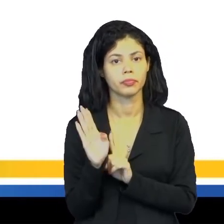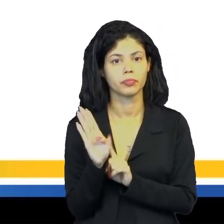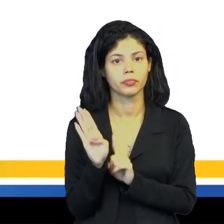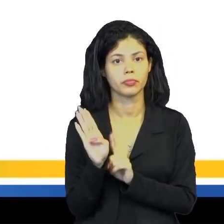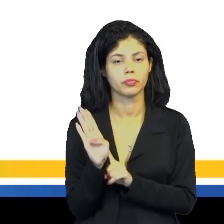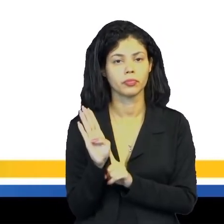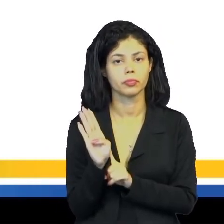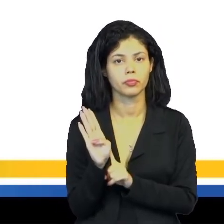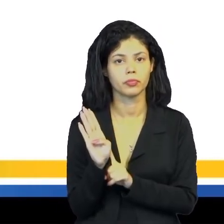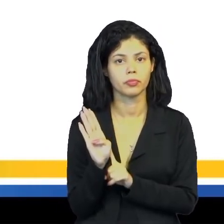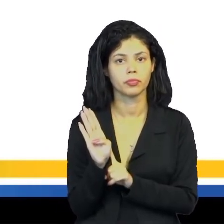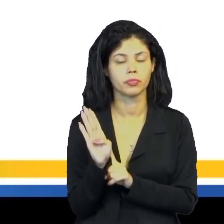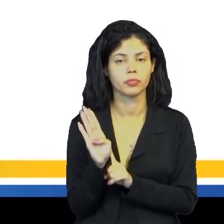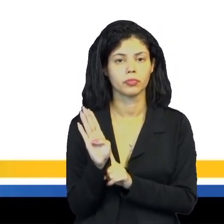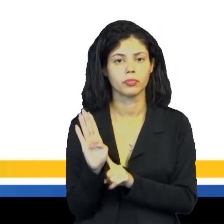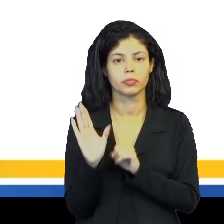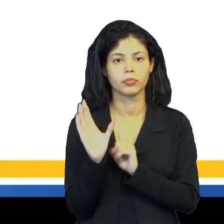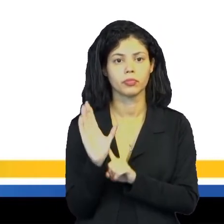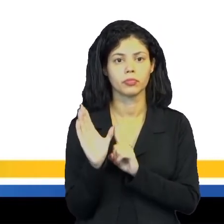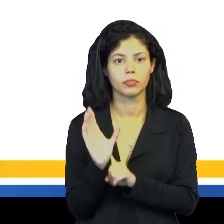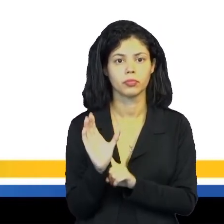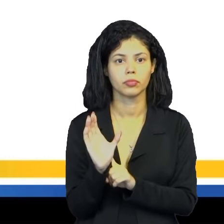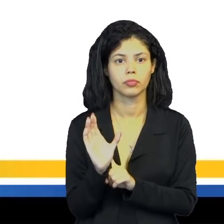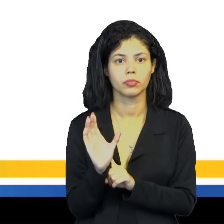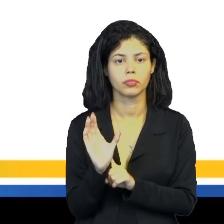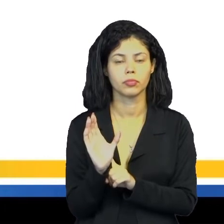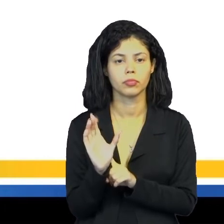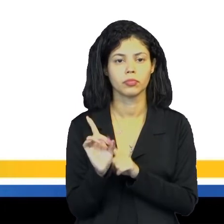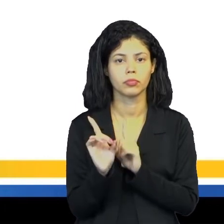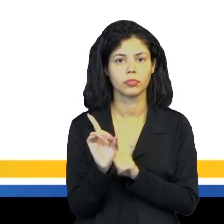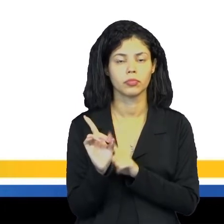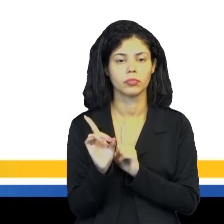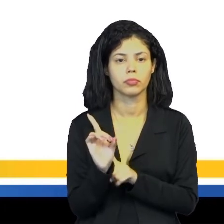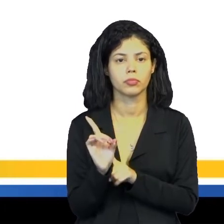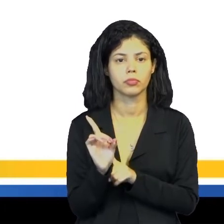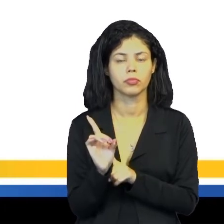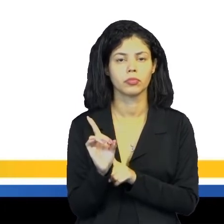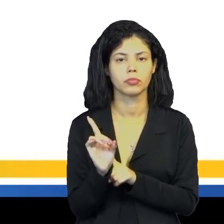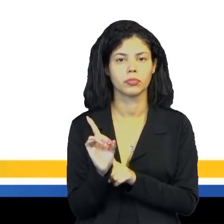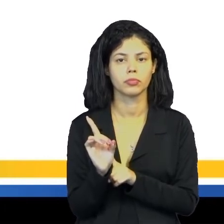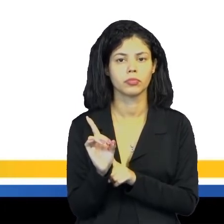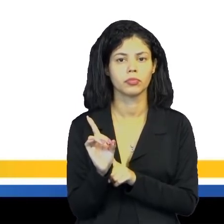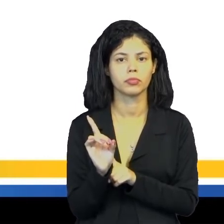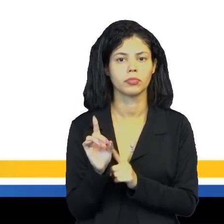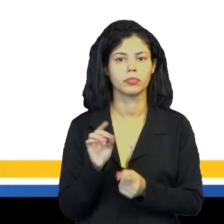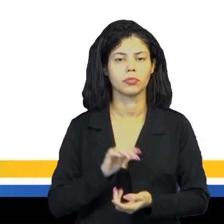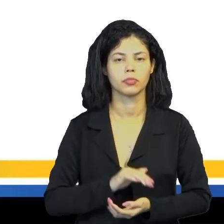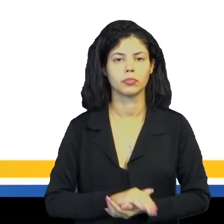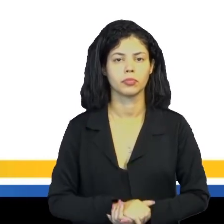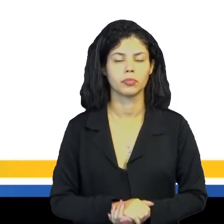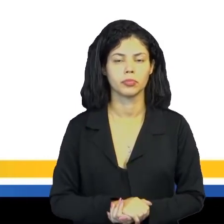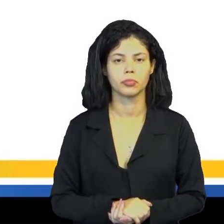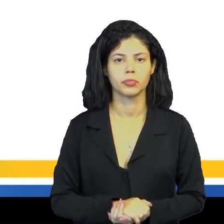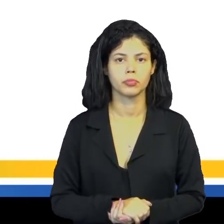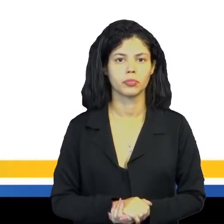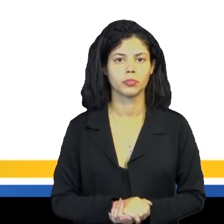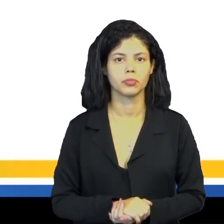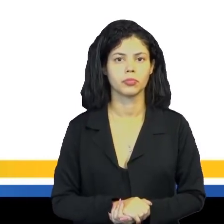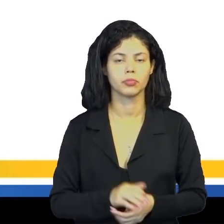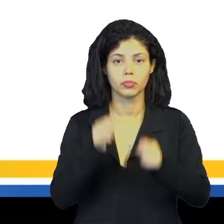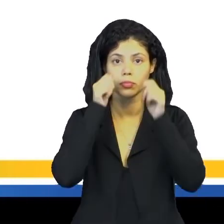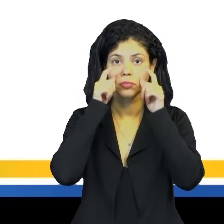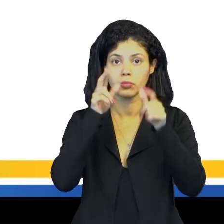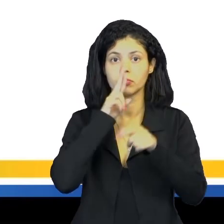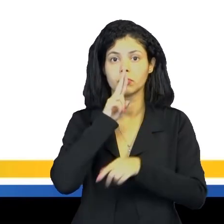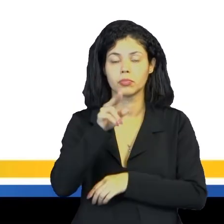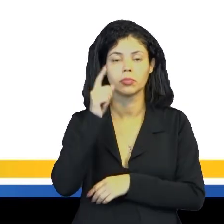Moraes, letra B, Rodrigues Alves, letra C, Washington Luiz ou letra D, Campos Salles. Vamos lá, pensando um pouquinho